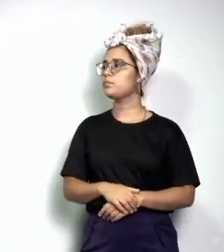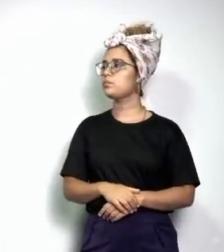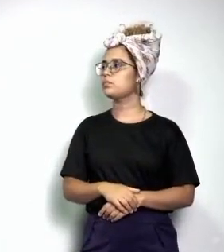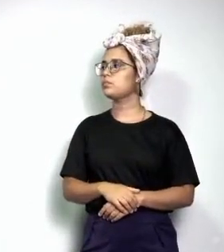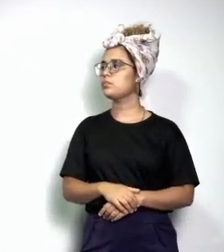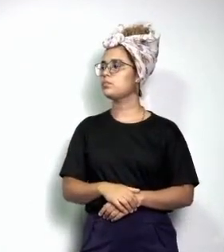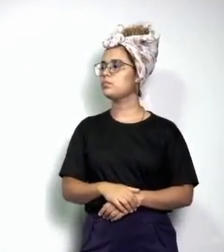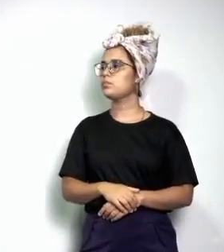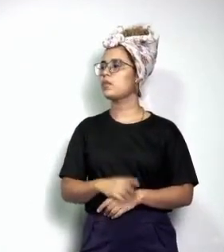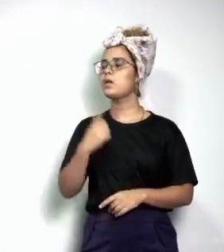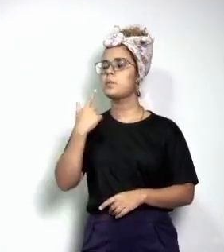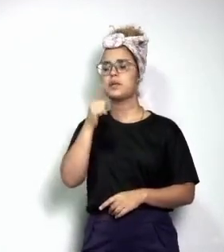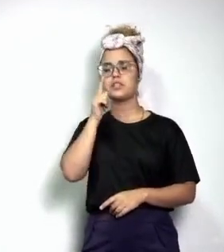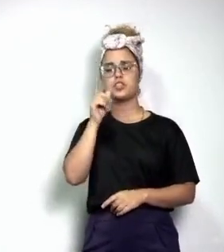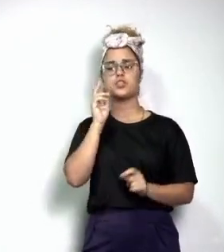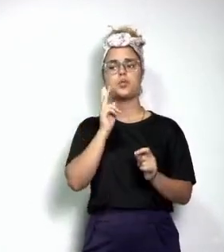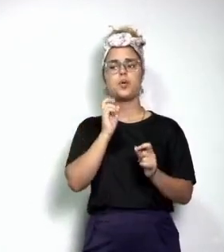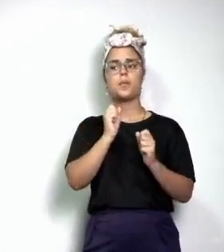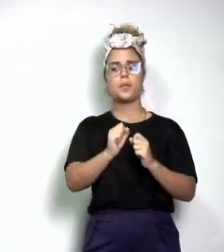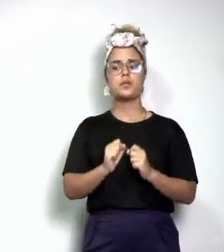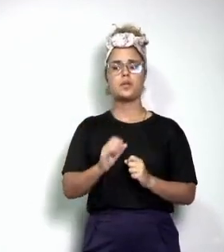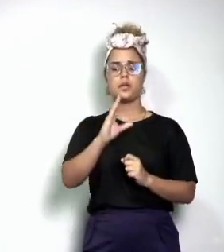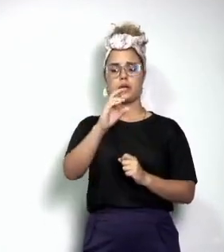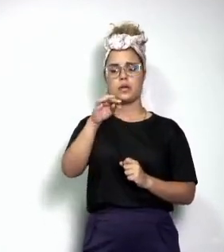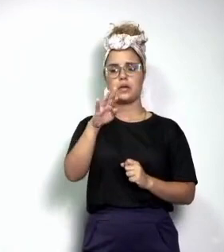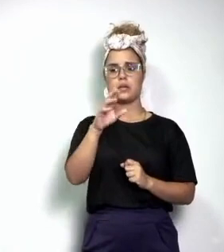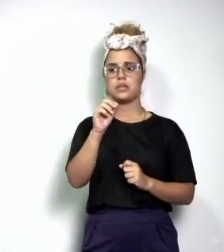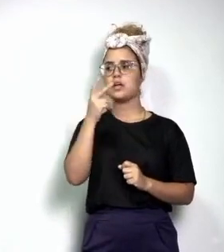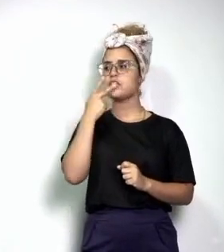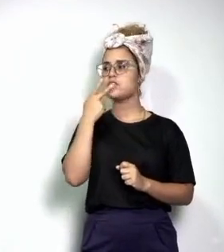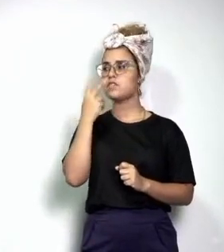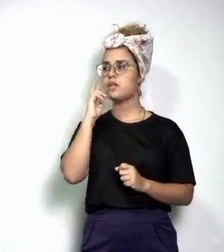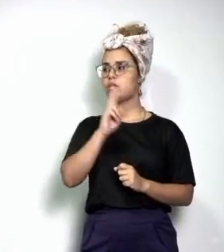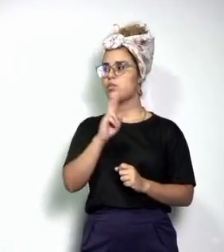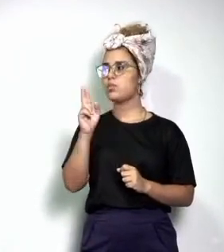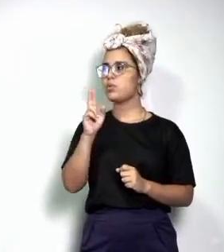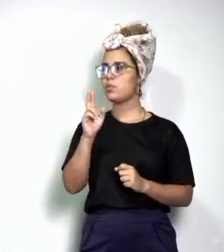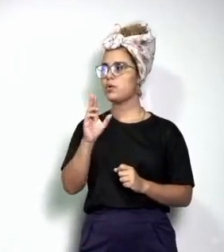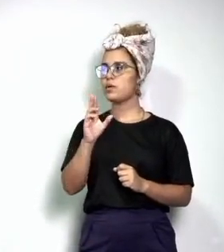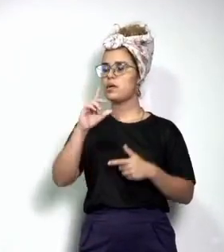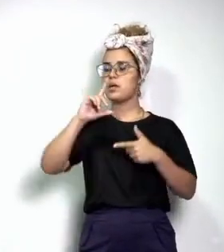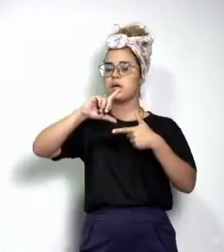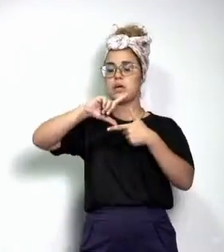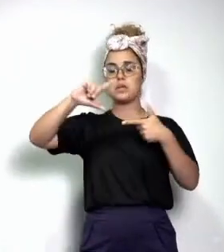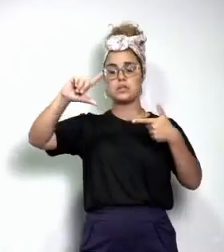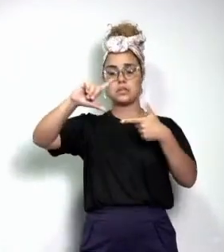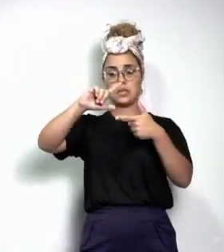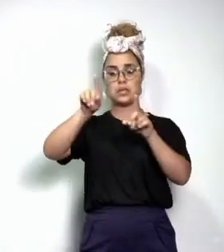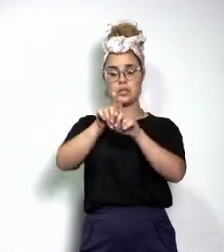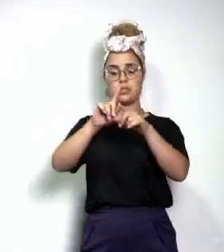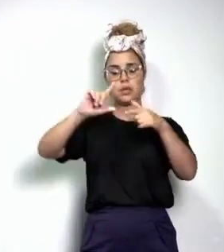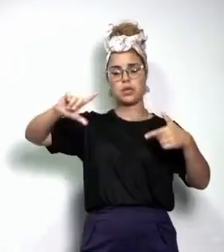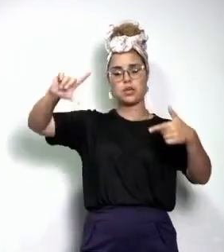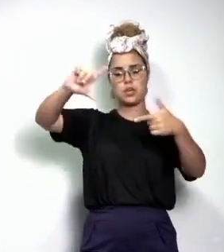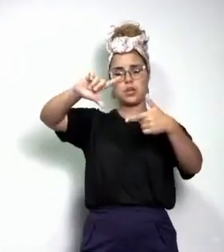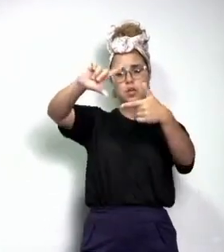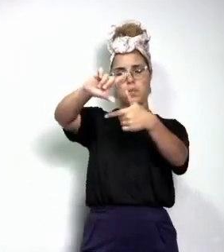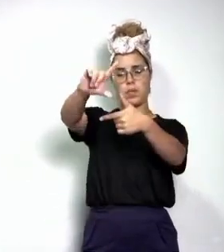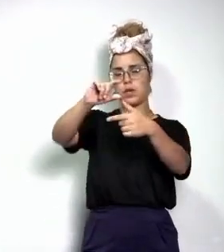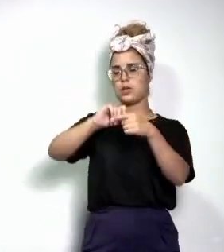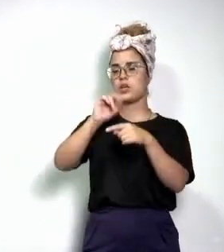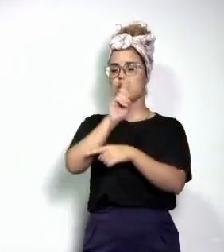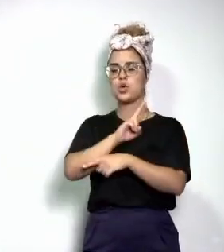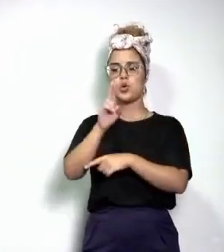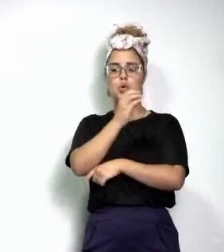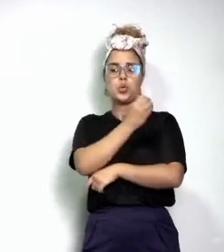E aí, para a gente poder cantar, a gente geralmente fala a cena e o plano, e o número do take a